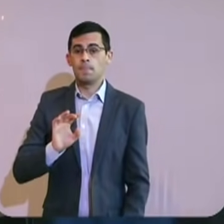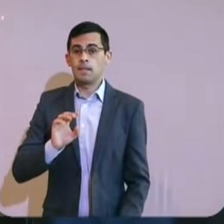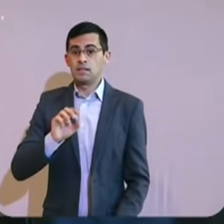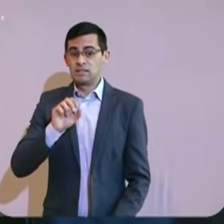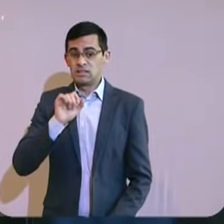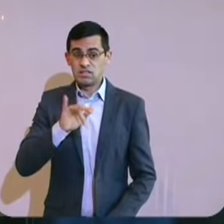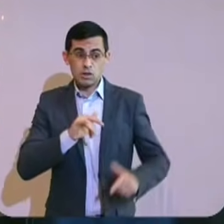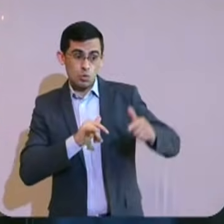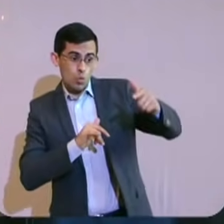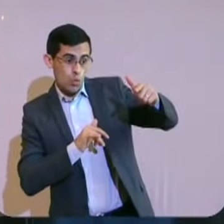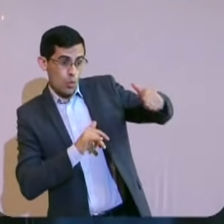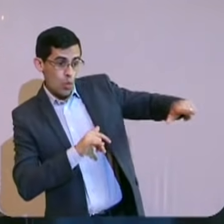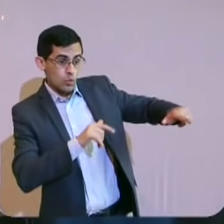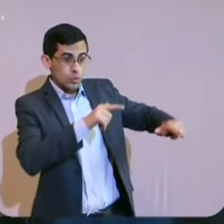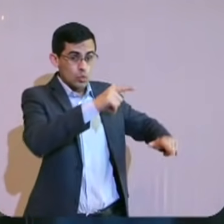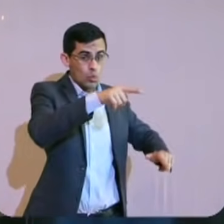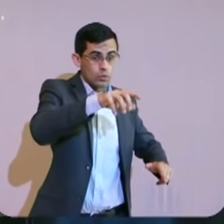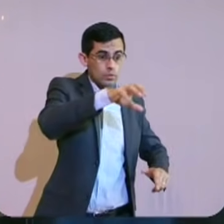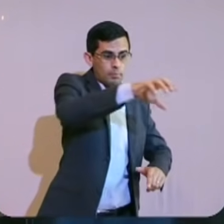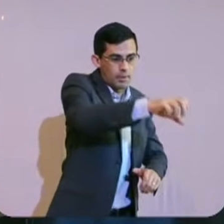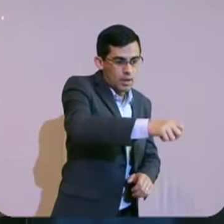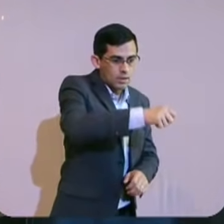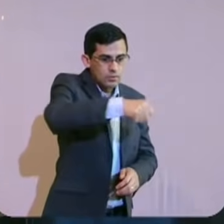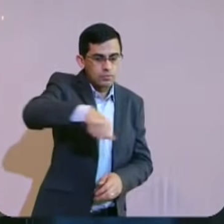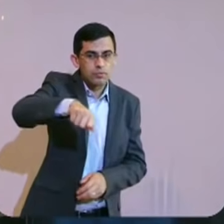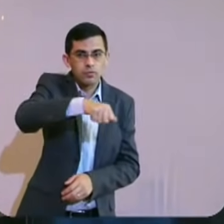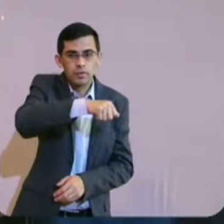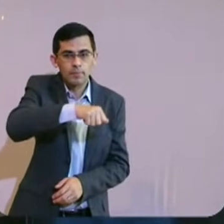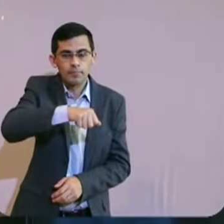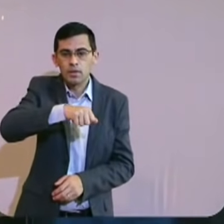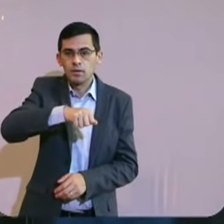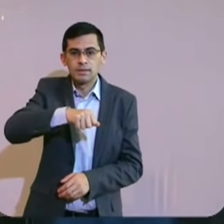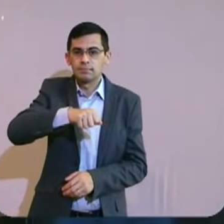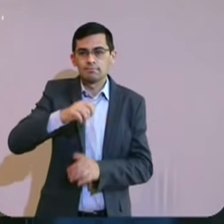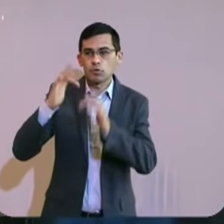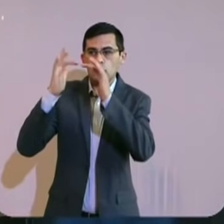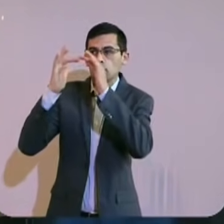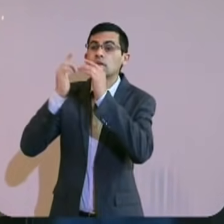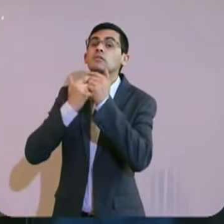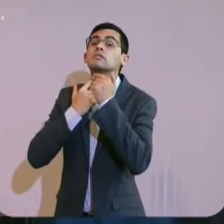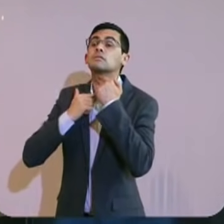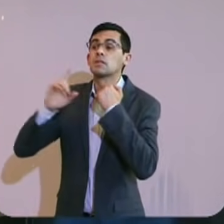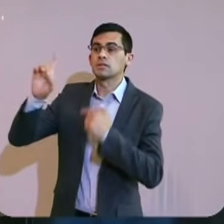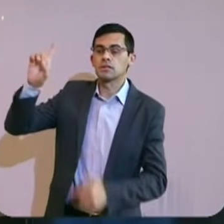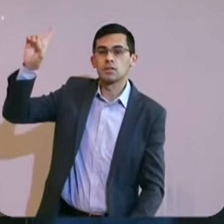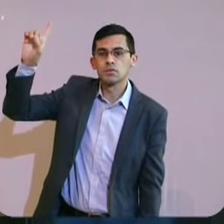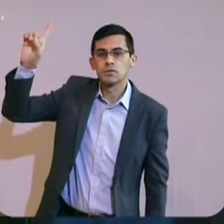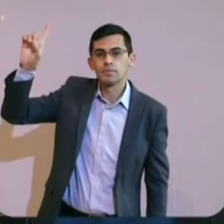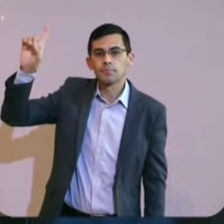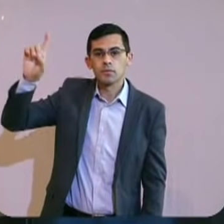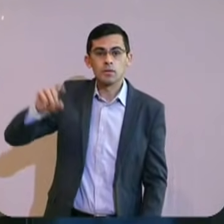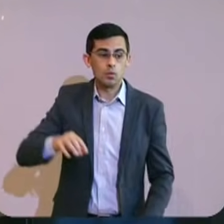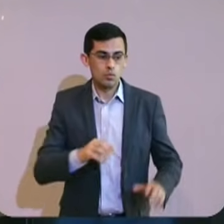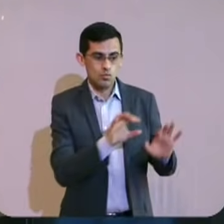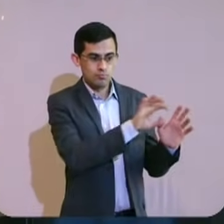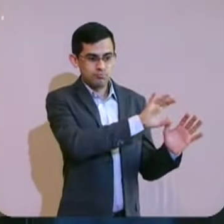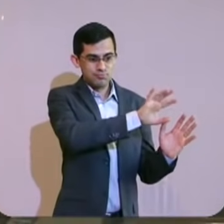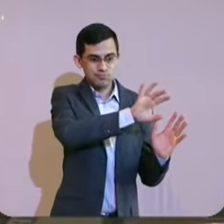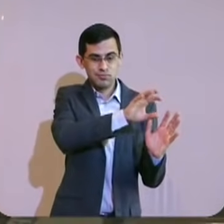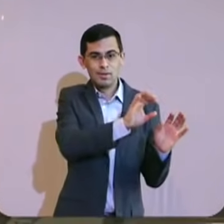e que se qualquer outro pegasse os incensários, estava fora da vontade de Deus. E aí eles trouxeram